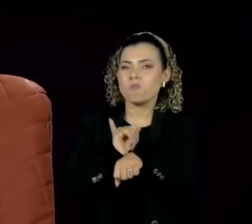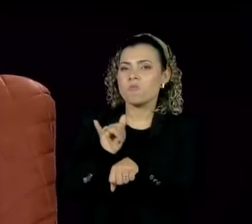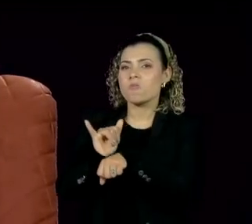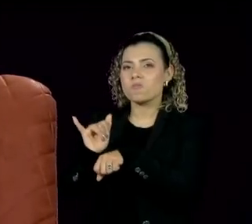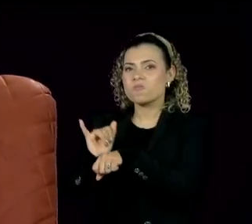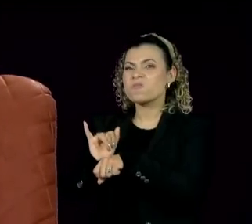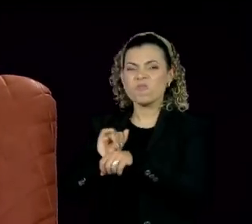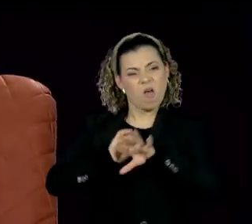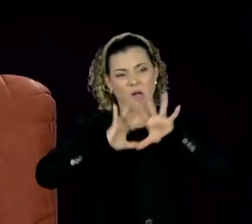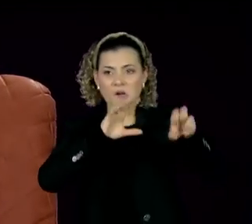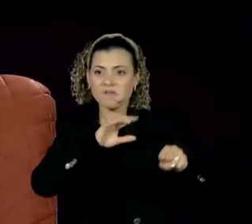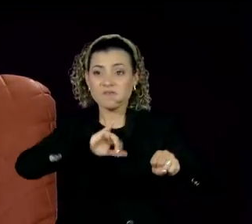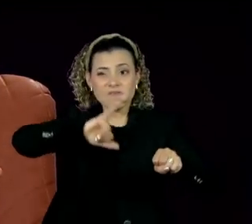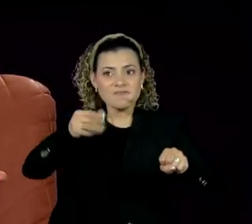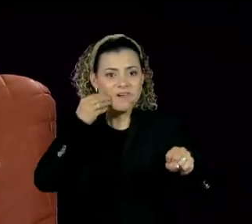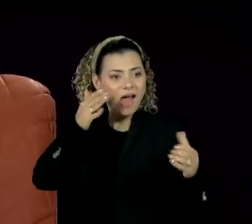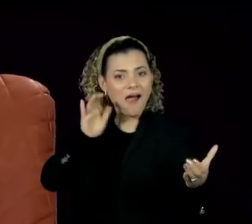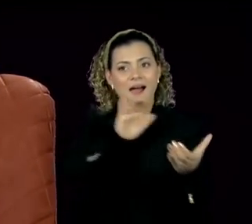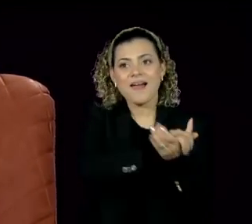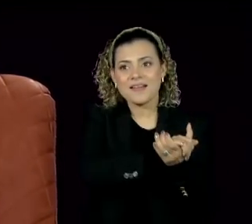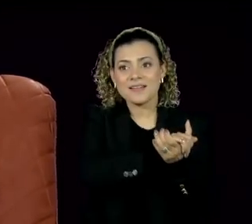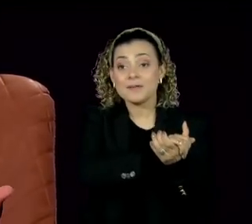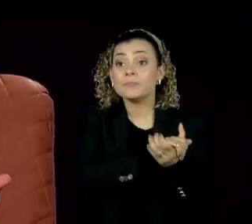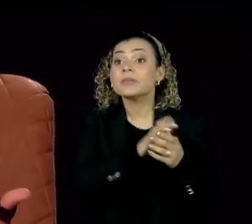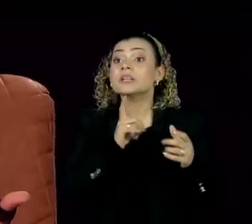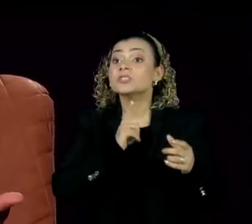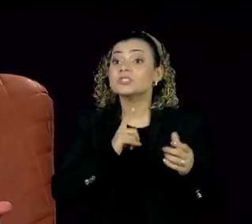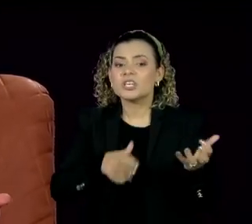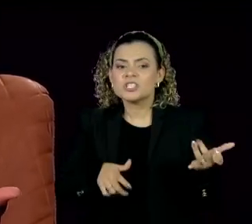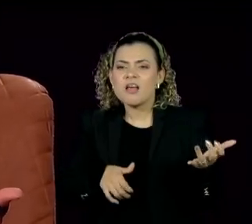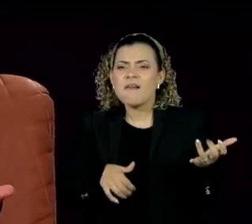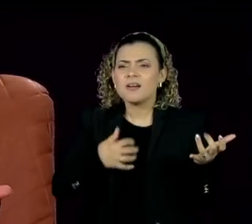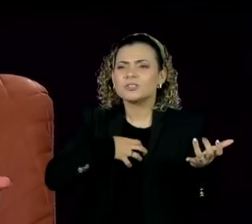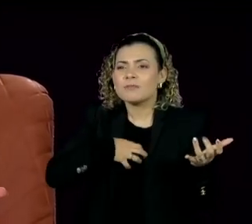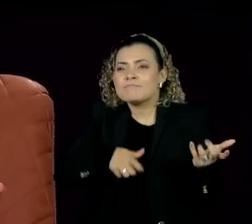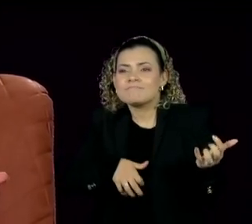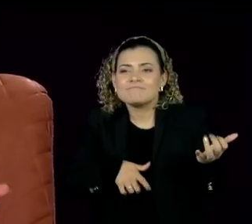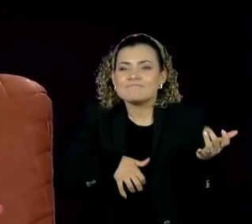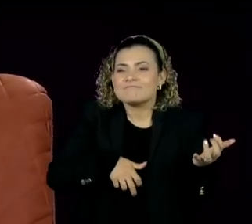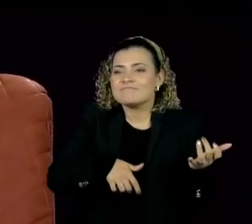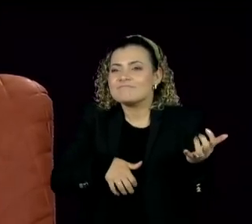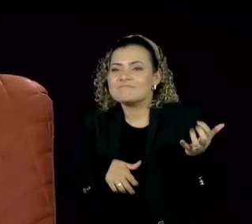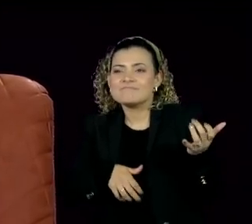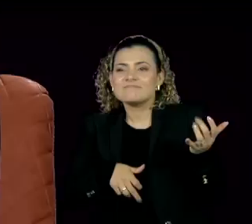casar com ele. E tinha uma linha de baixo super.